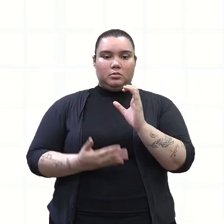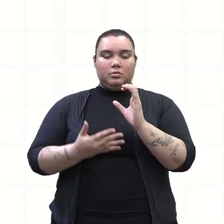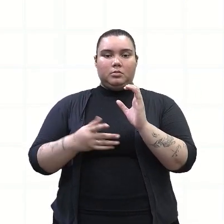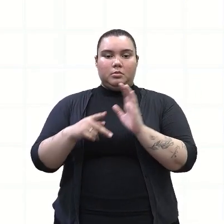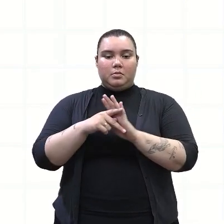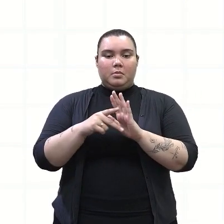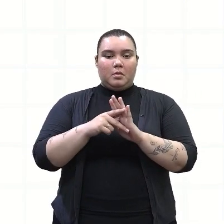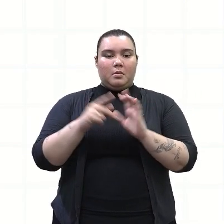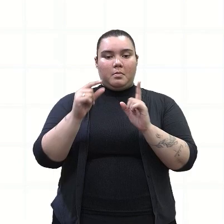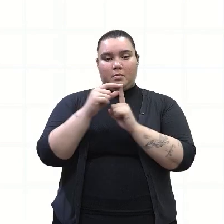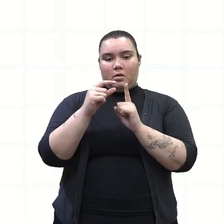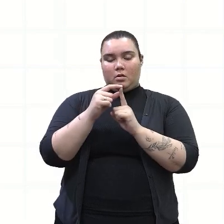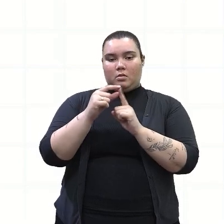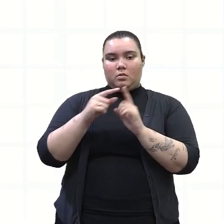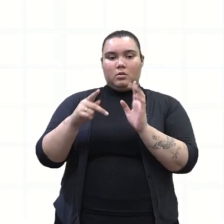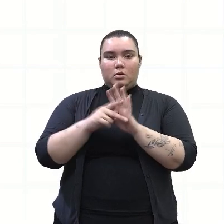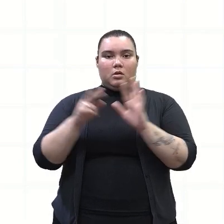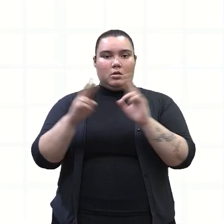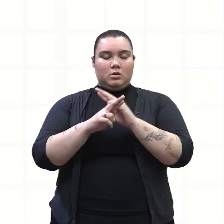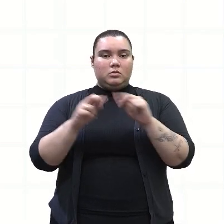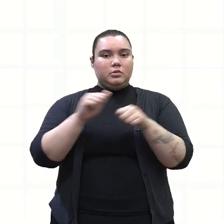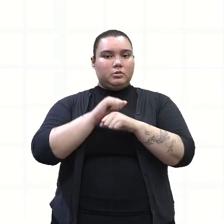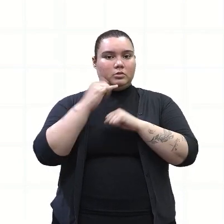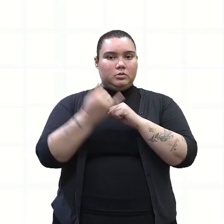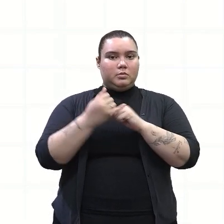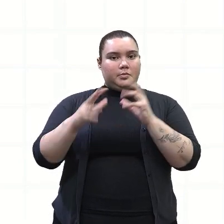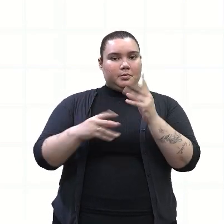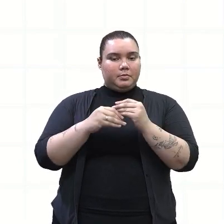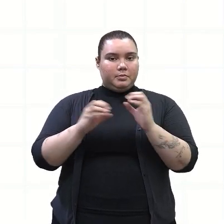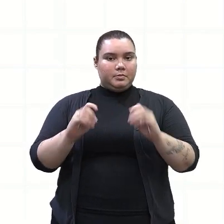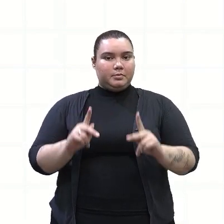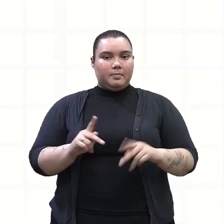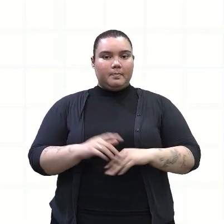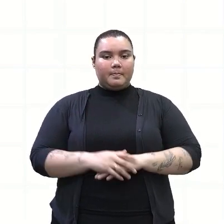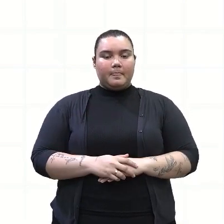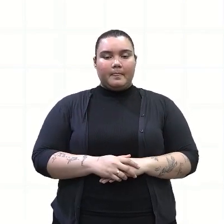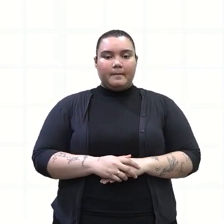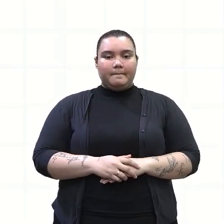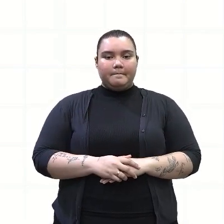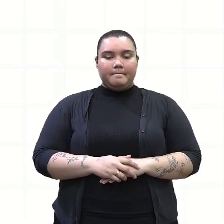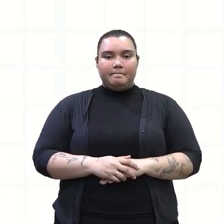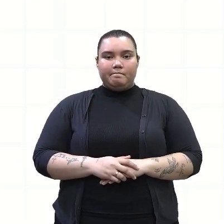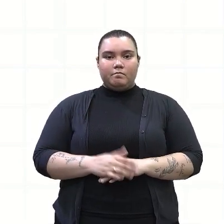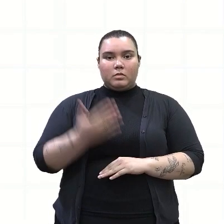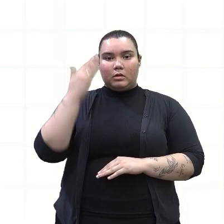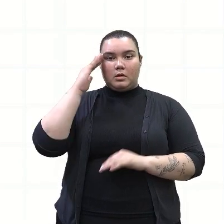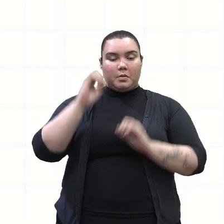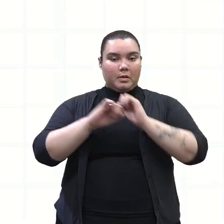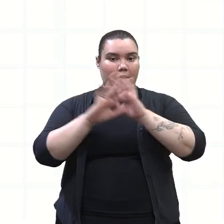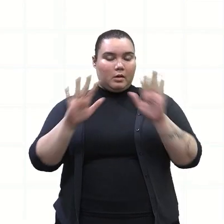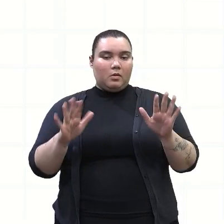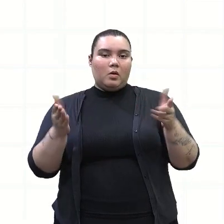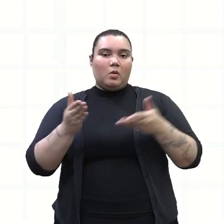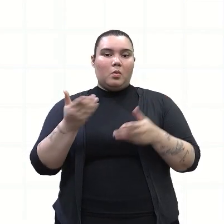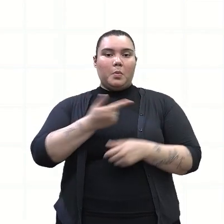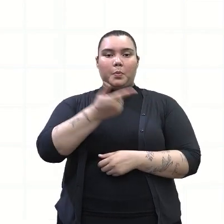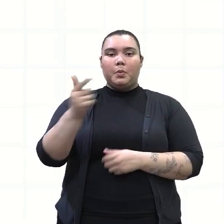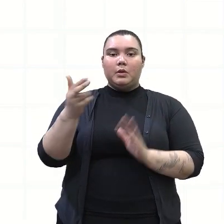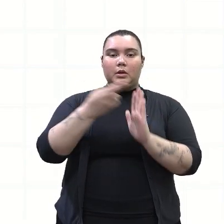uma palavra com superlativo. Right? Tudo bem dessa regra? Vamos ver mais